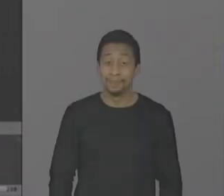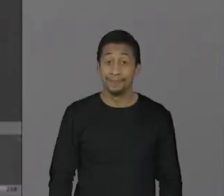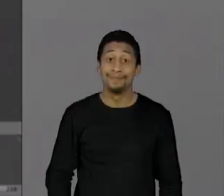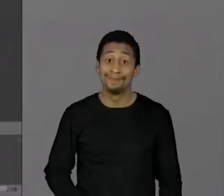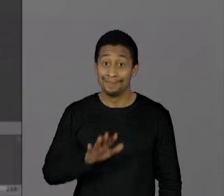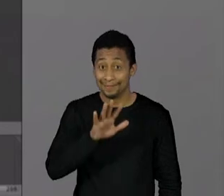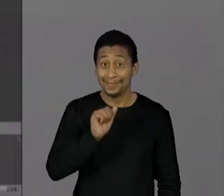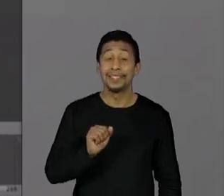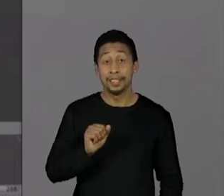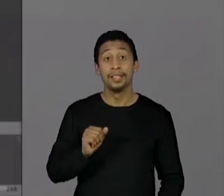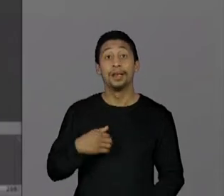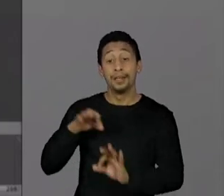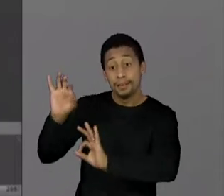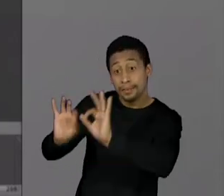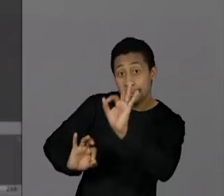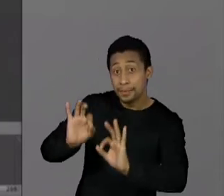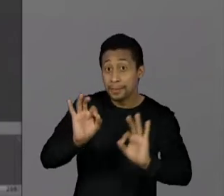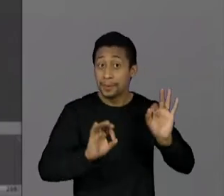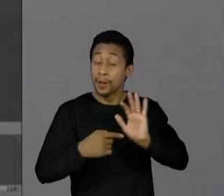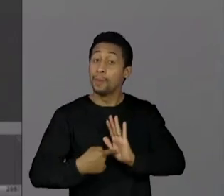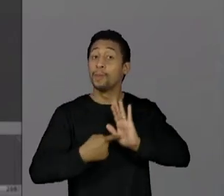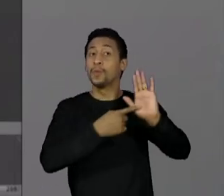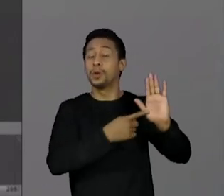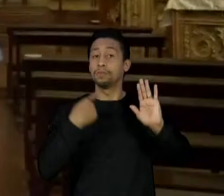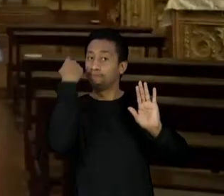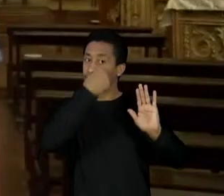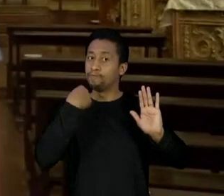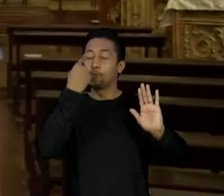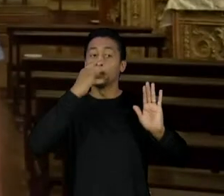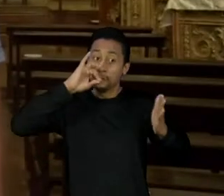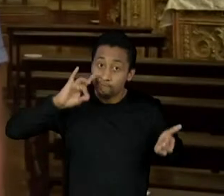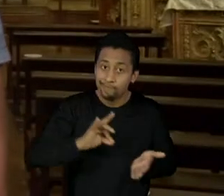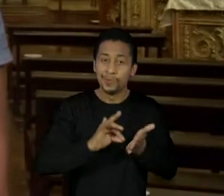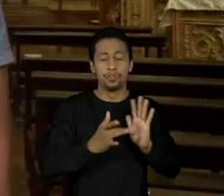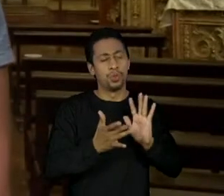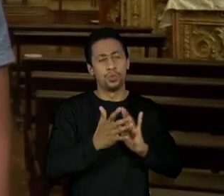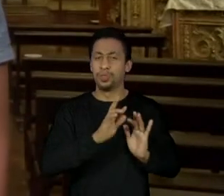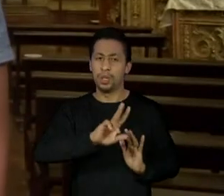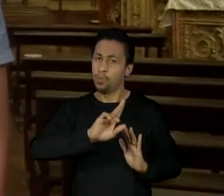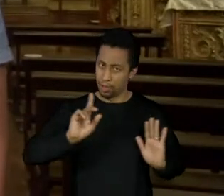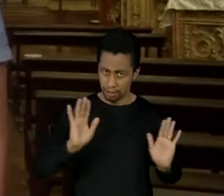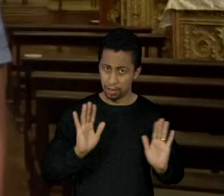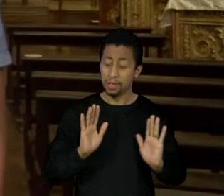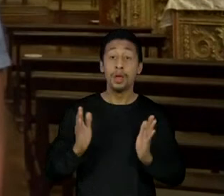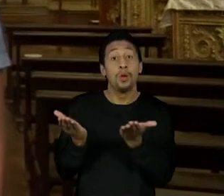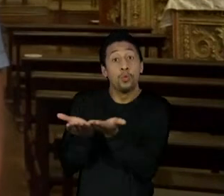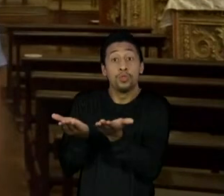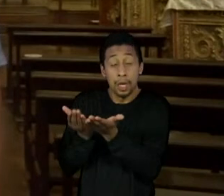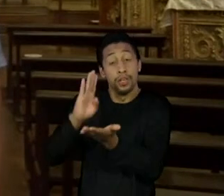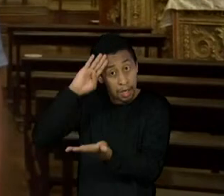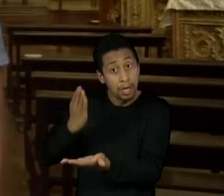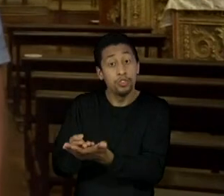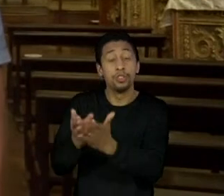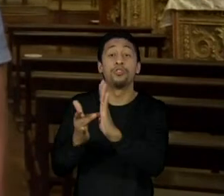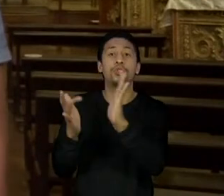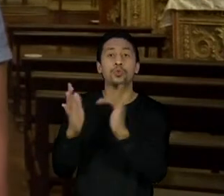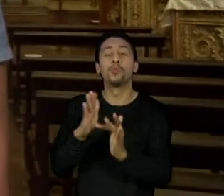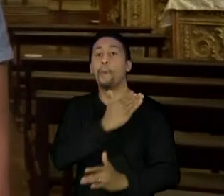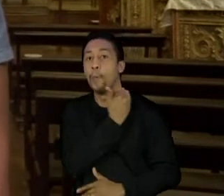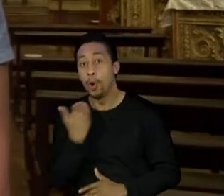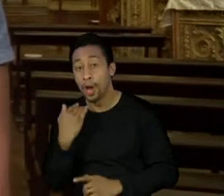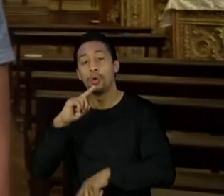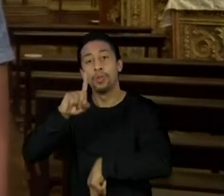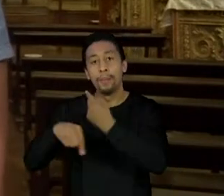Logicamente, essas reconstruções não se baseiam na aparência exata dele, já que, segundo os evangelhos, ele ressuscitou. Enfim, de qualquer forma, nós não temos